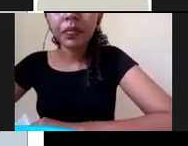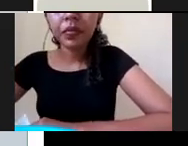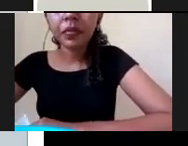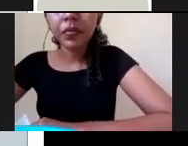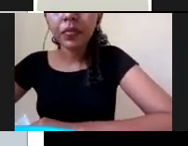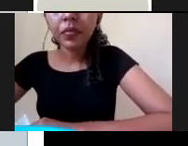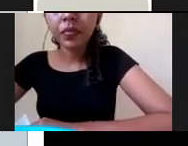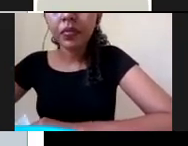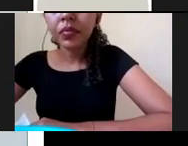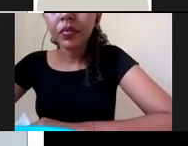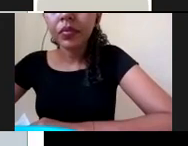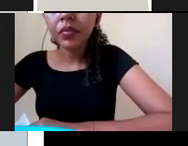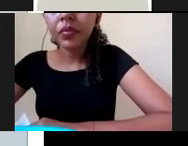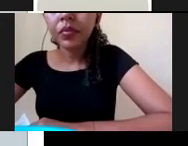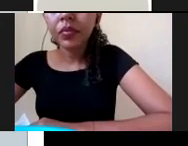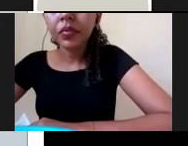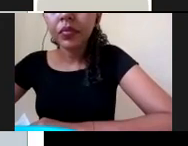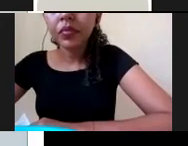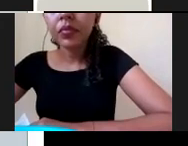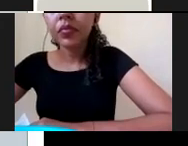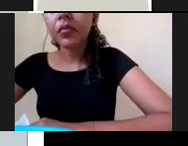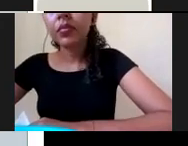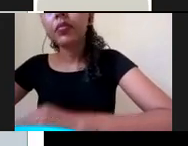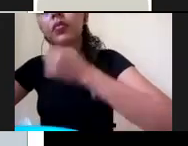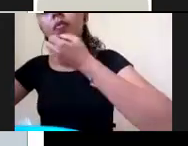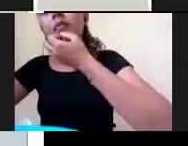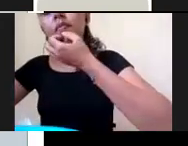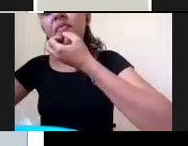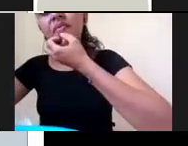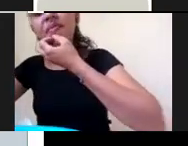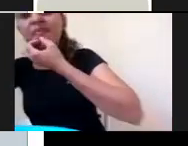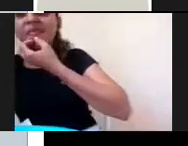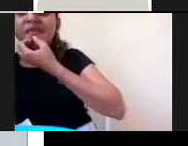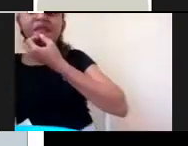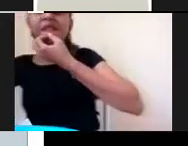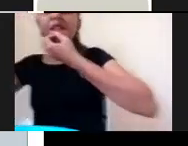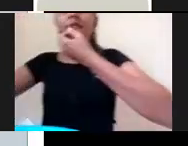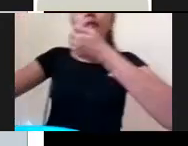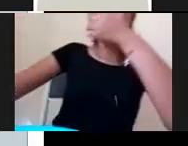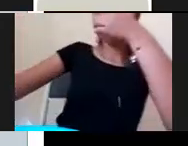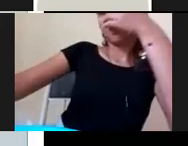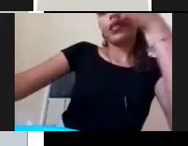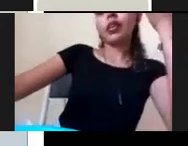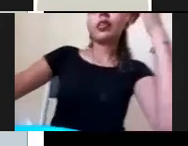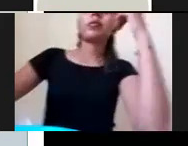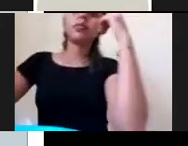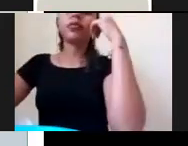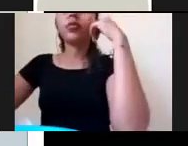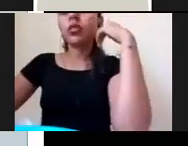é inspecionar. Então, o primeiro processo do exame físico é o quê? É o processo